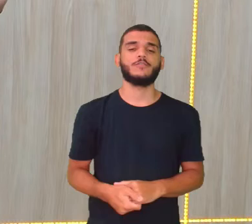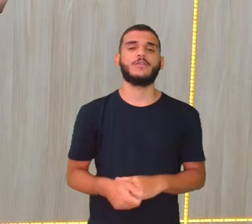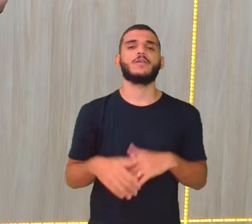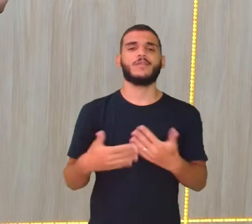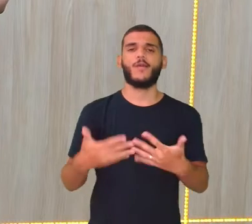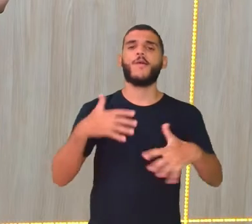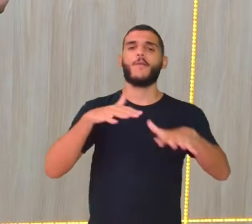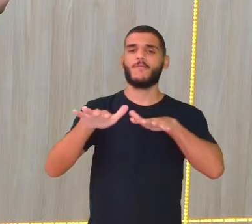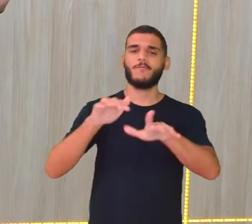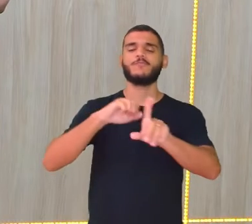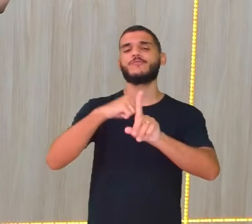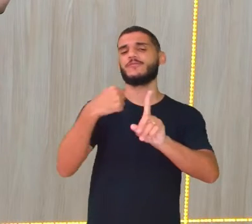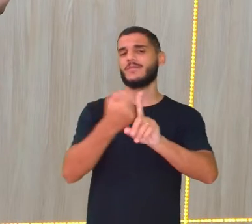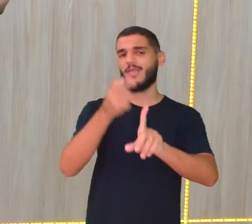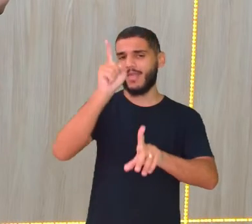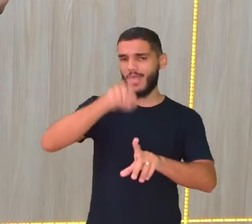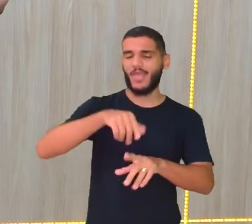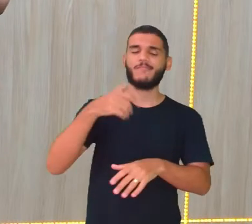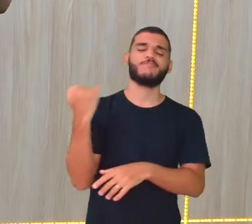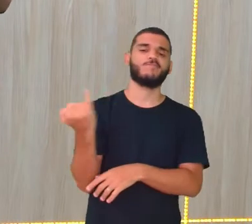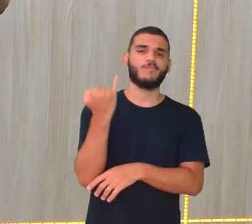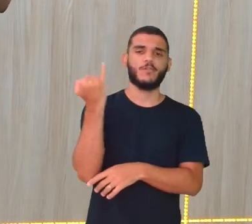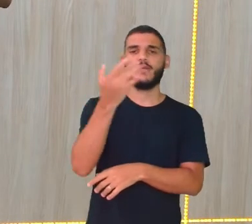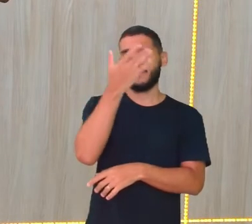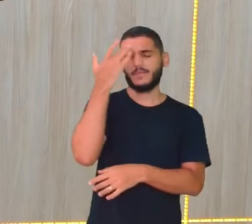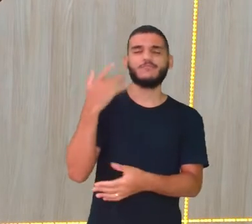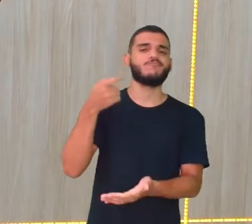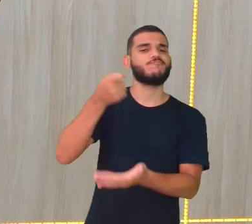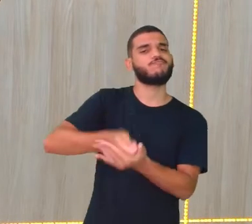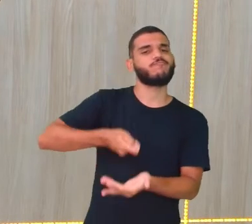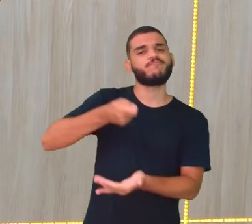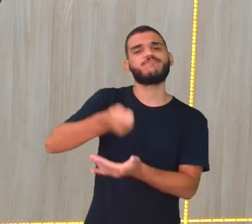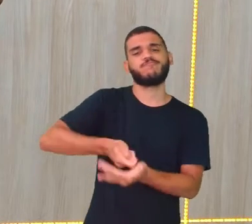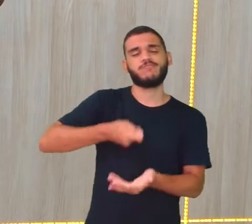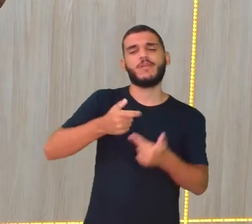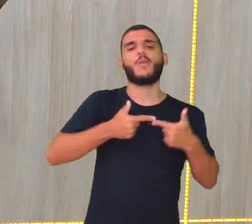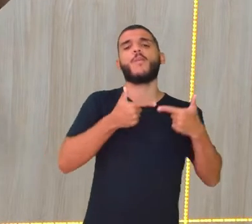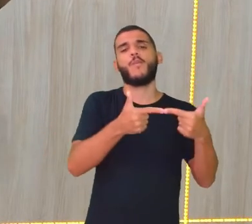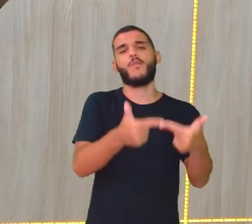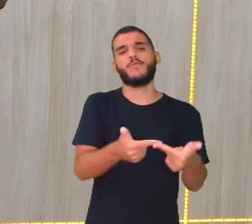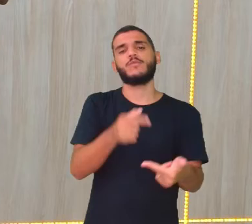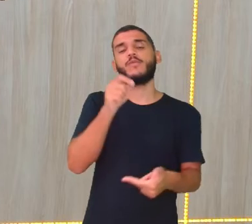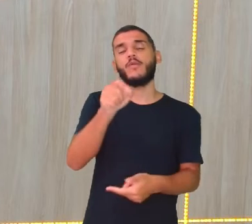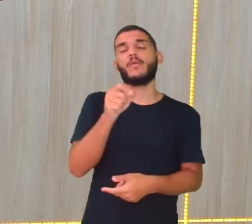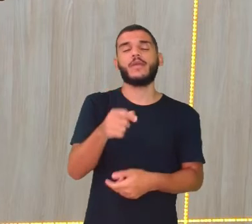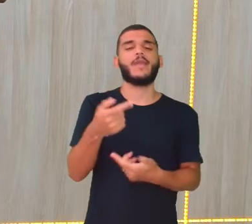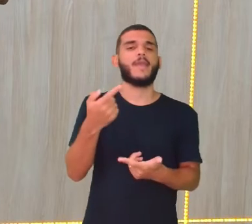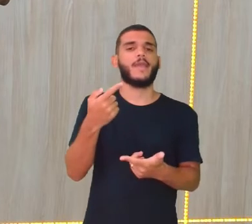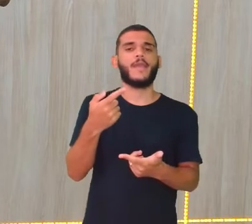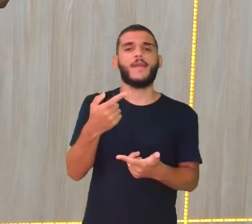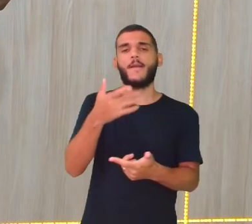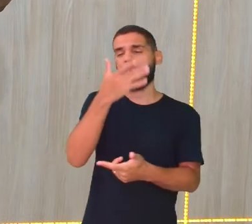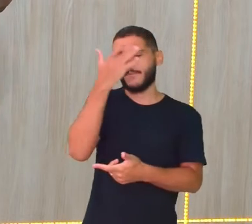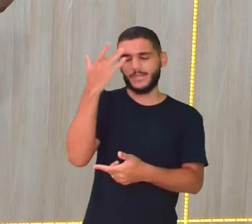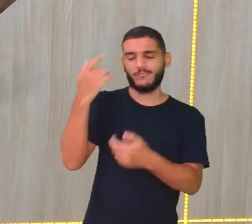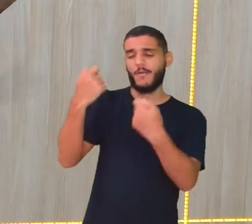super importantes para que eles lutem, né, pela causa daquelas minorias, né? Ou às vezes não é